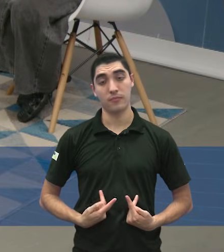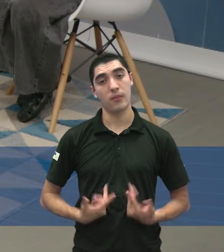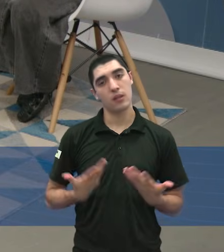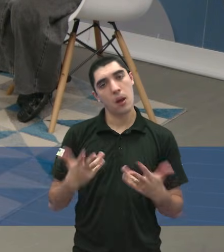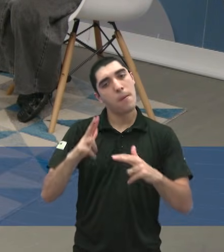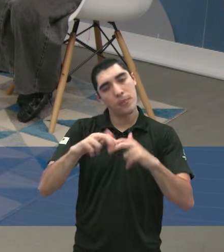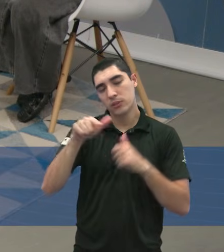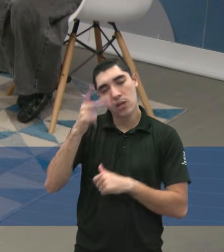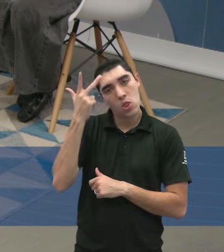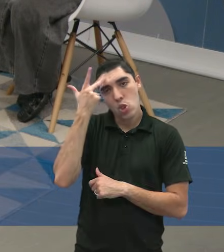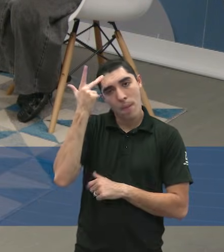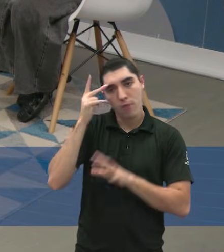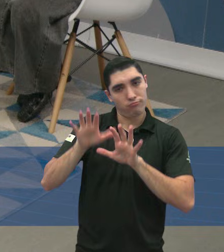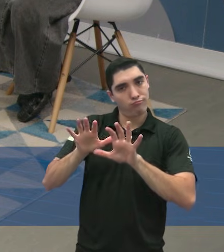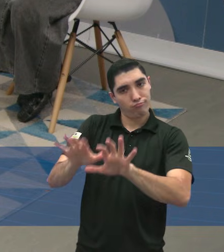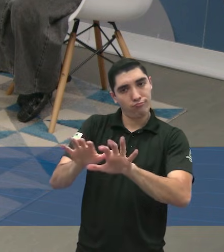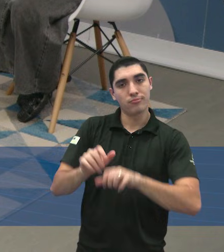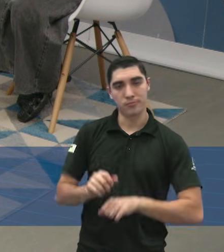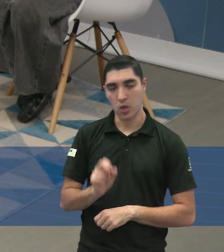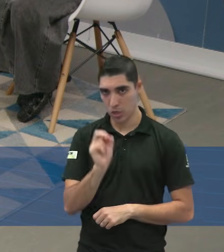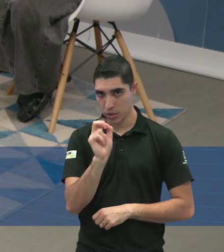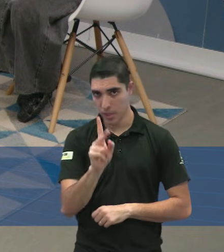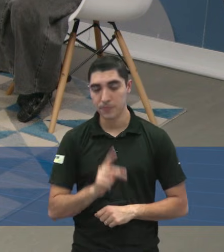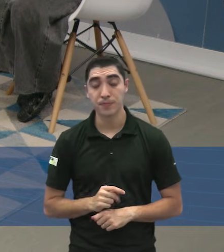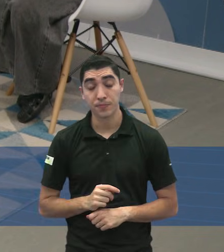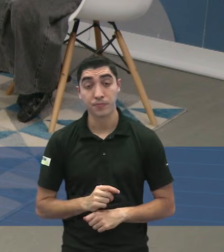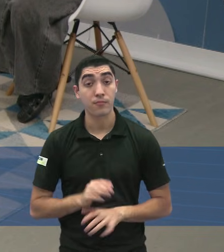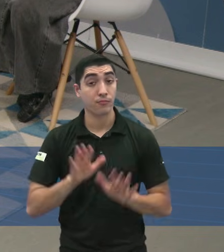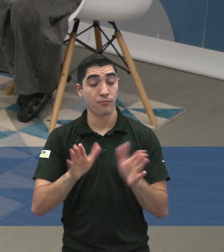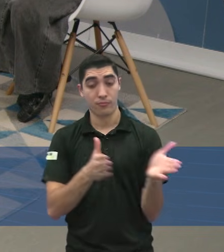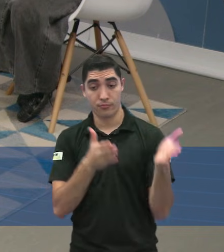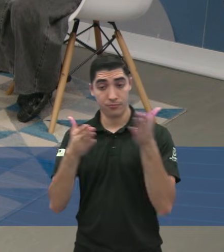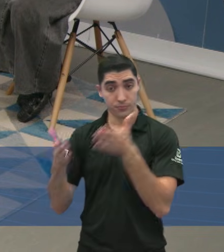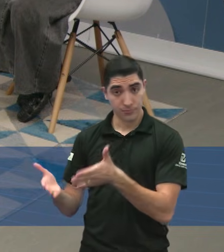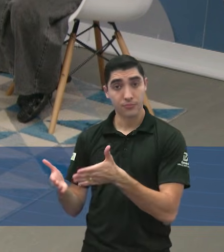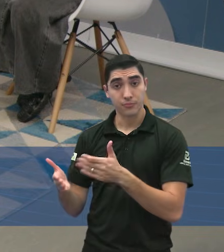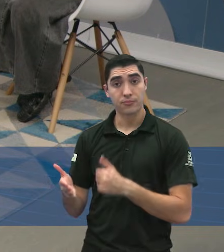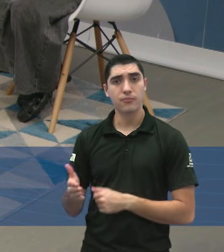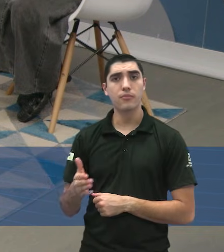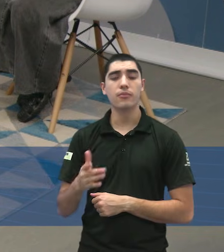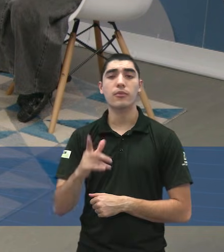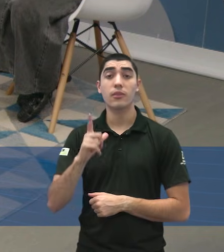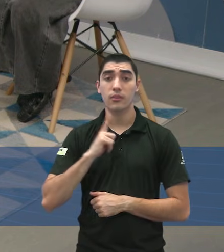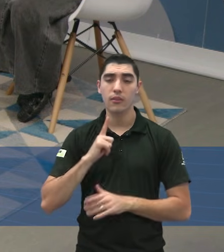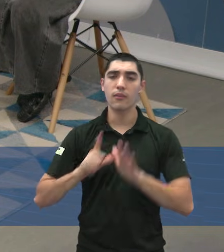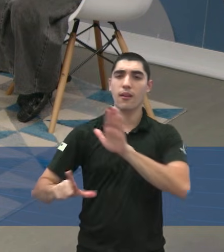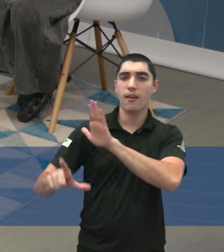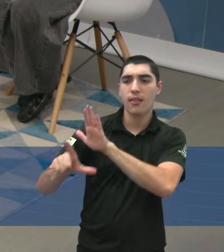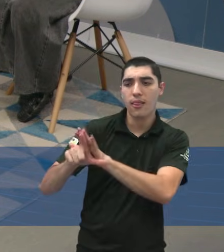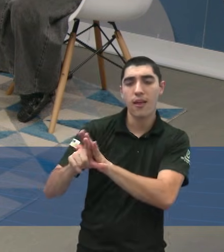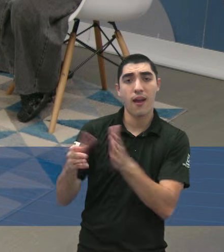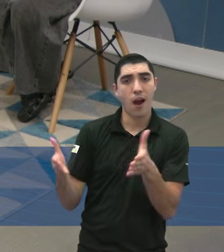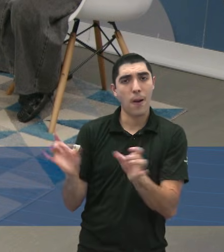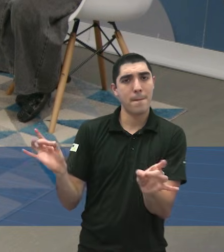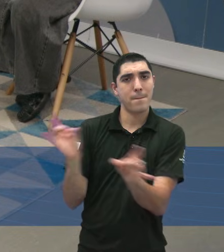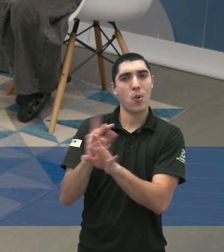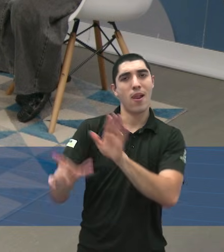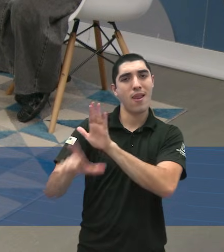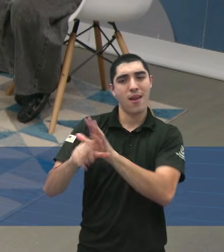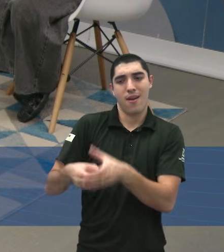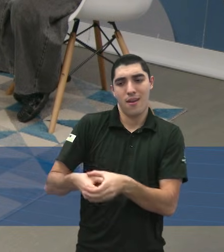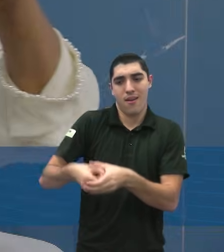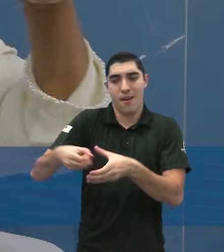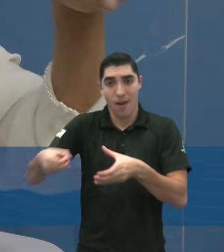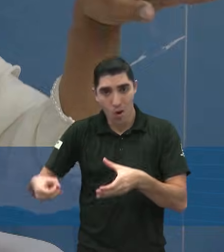esteja em maior número, tá? Agora, conforme tem lei de cotas, tem esse